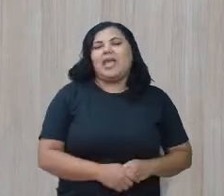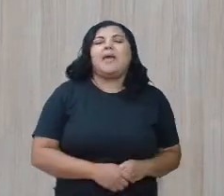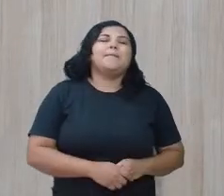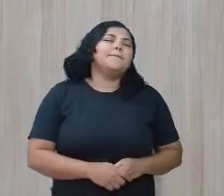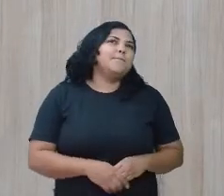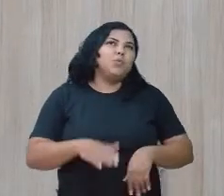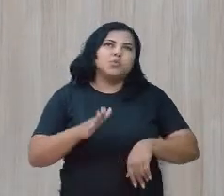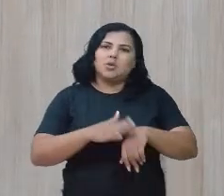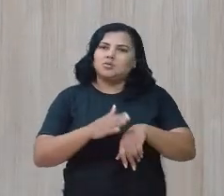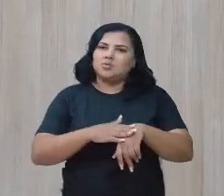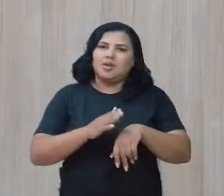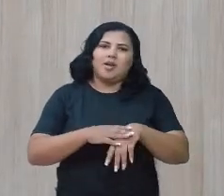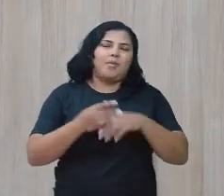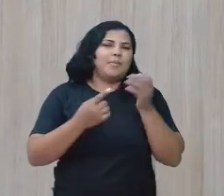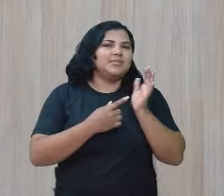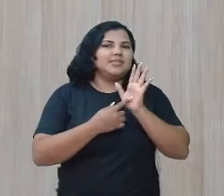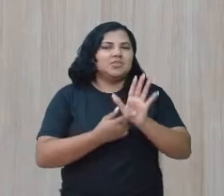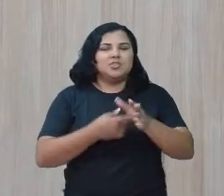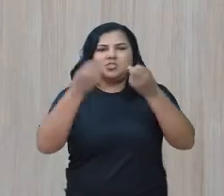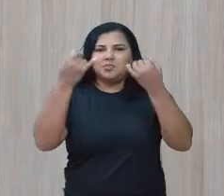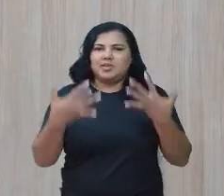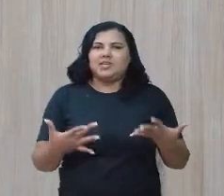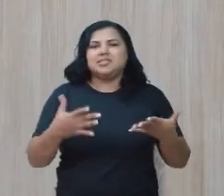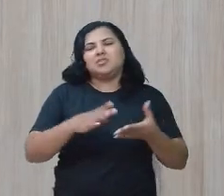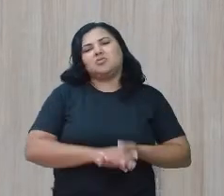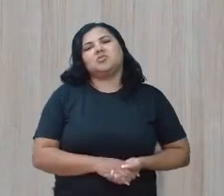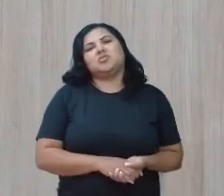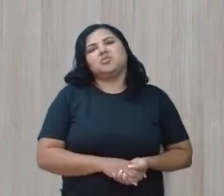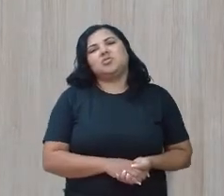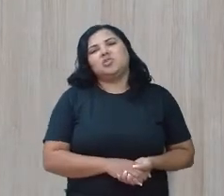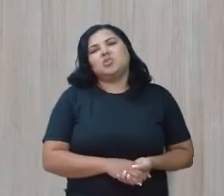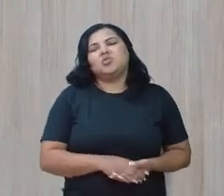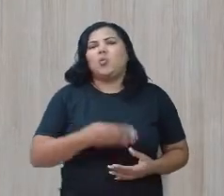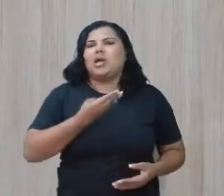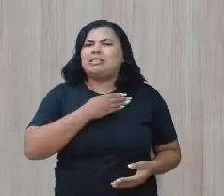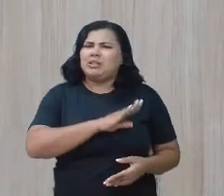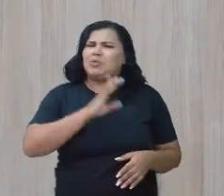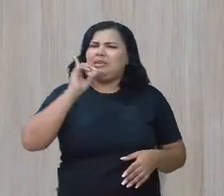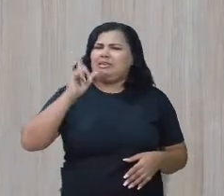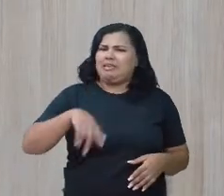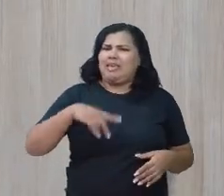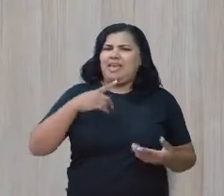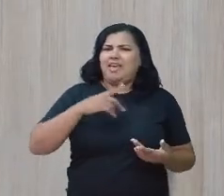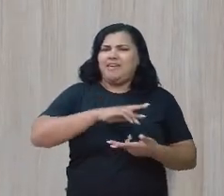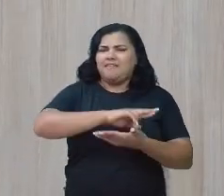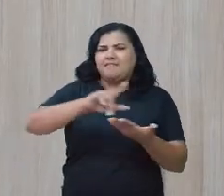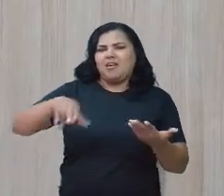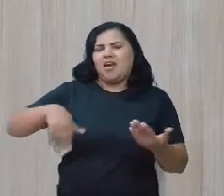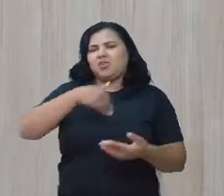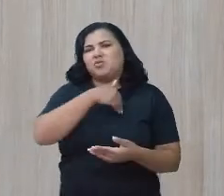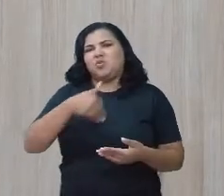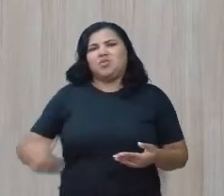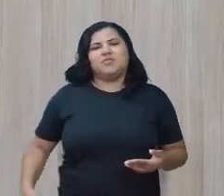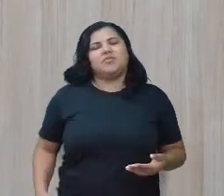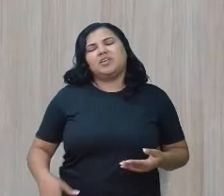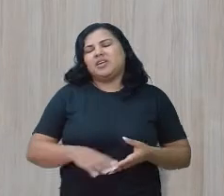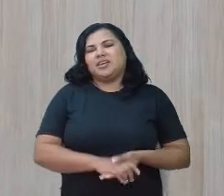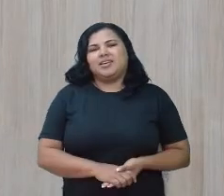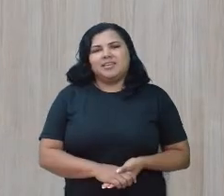muito atual. É um espetáculo que fala muito dessa coisa do ridículo que muitos governantes,